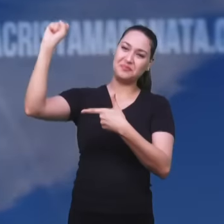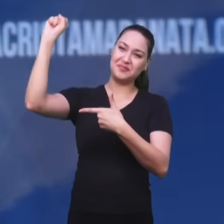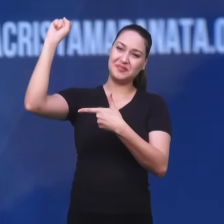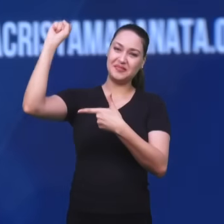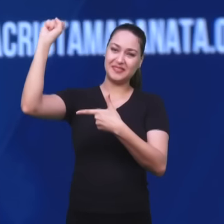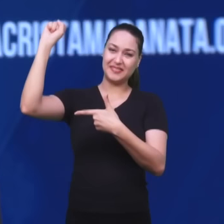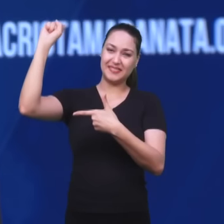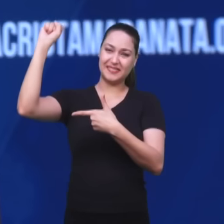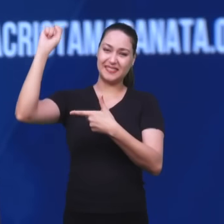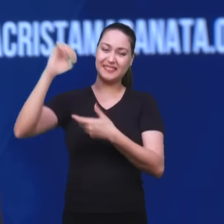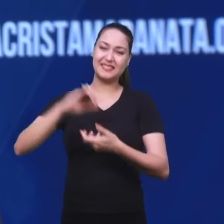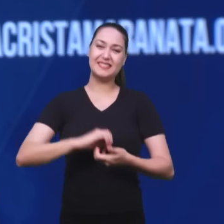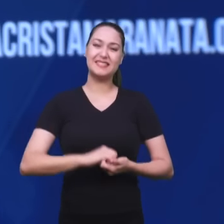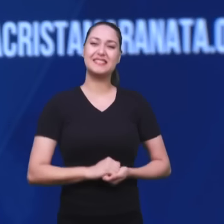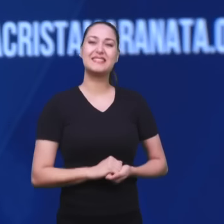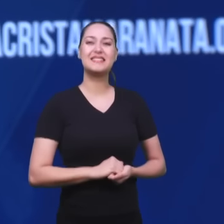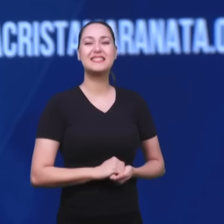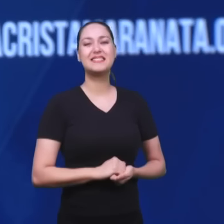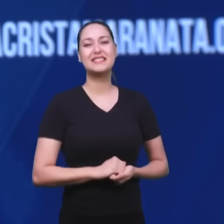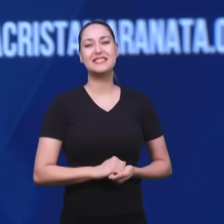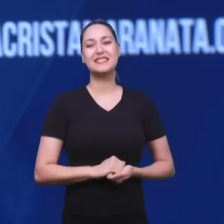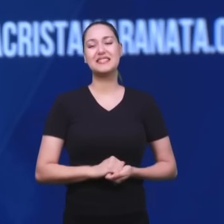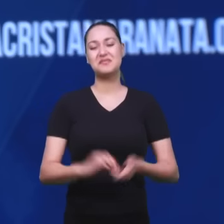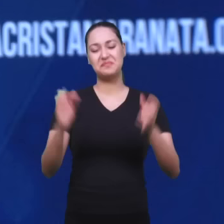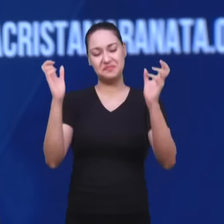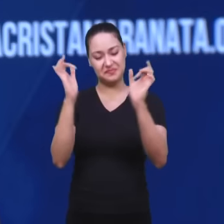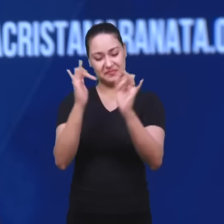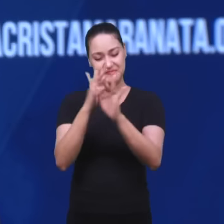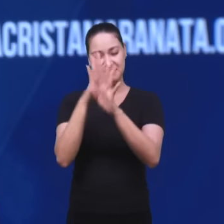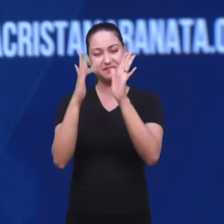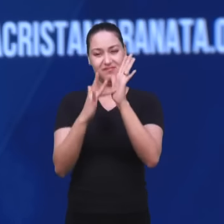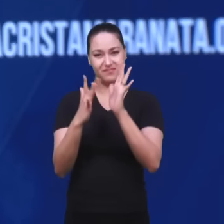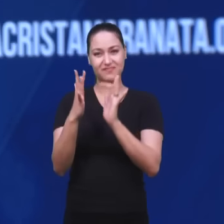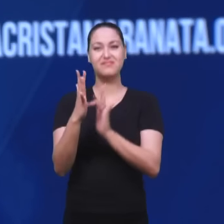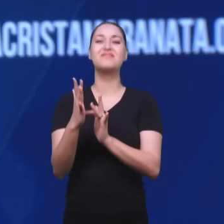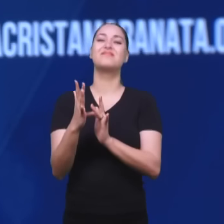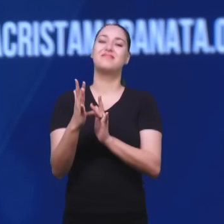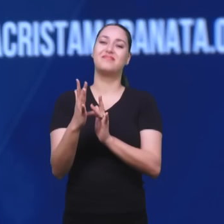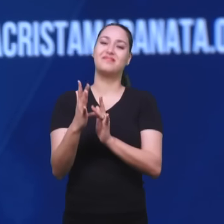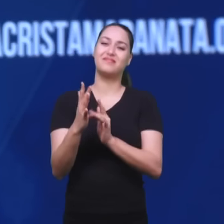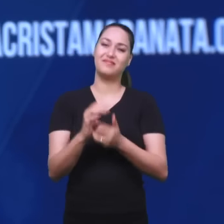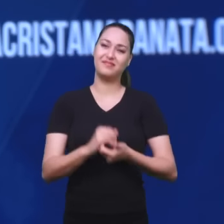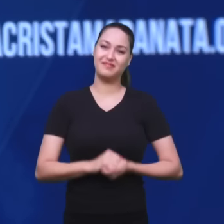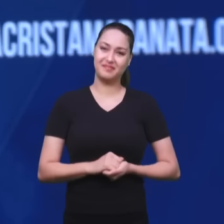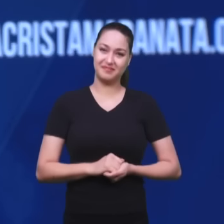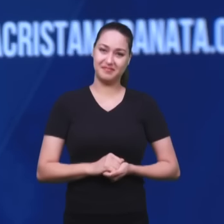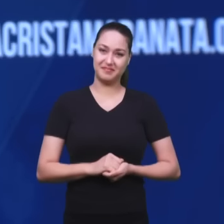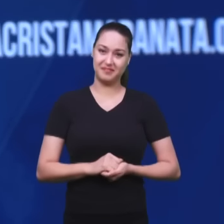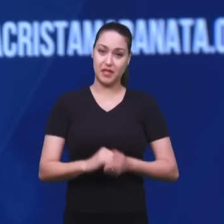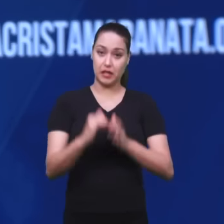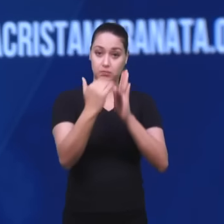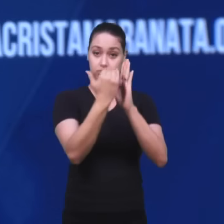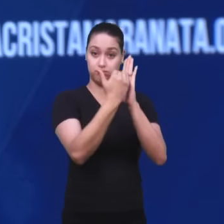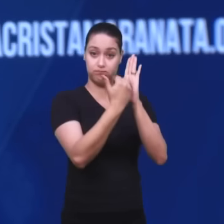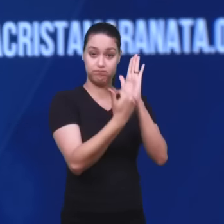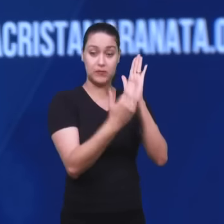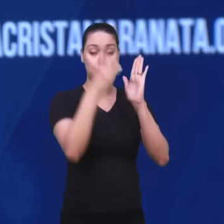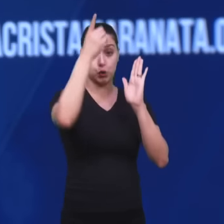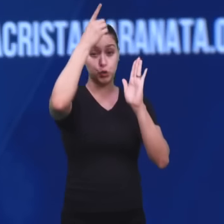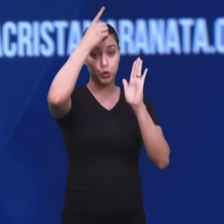Glória a Jesus Ainda Nós Ouviremos Mais Alguns Dons Espirituais Que O Senhor